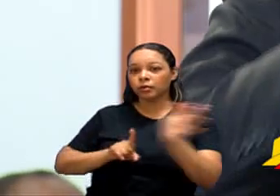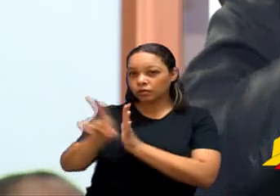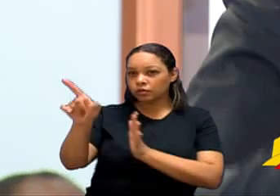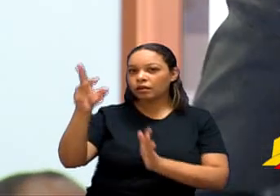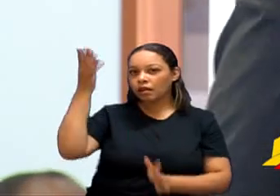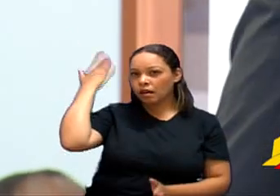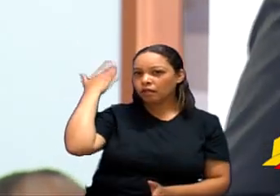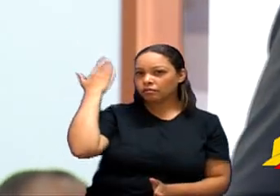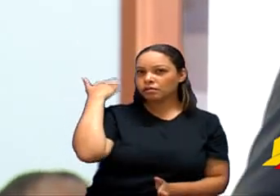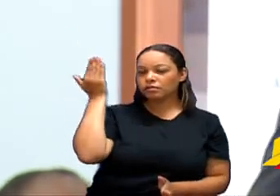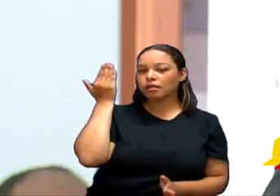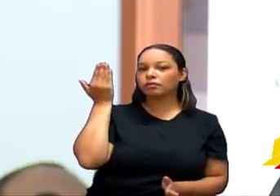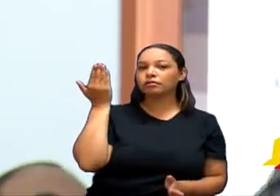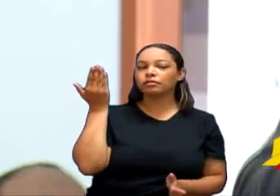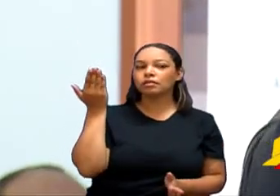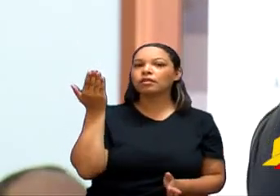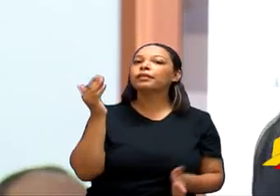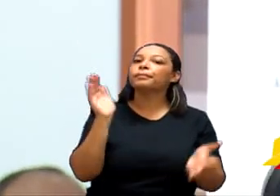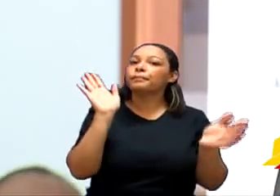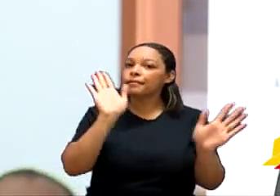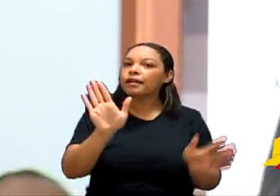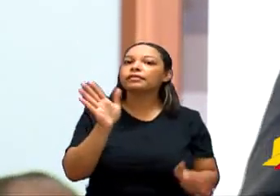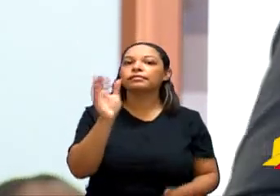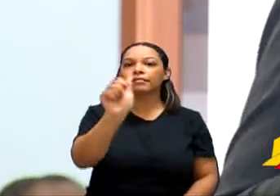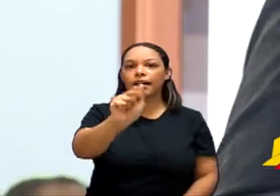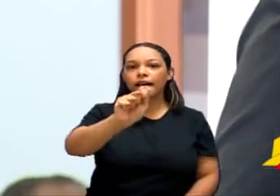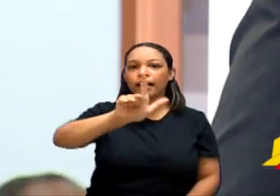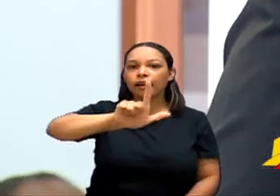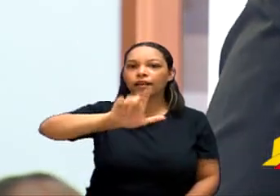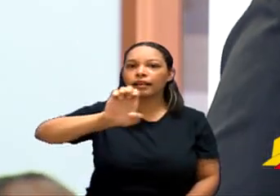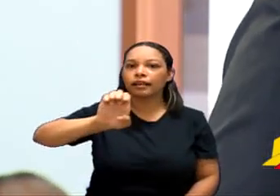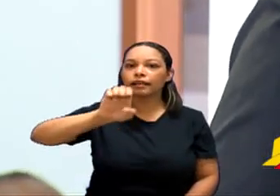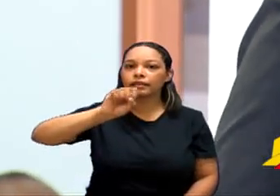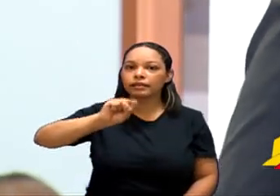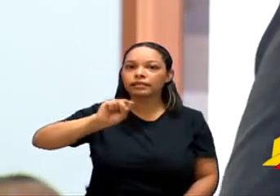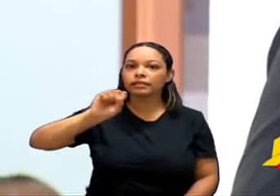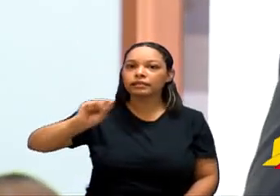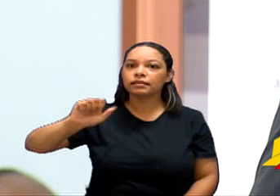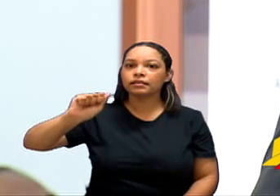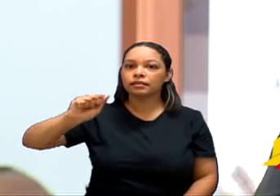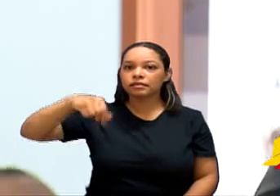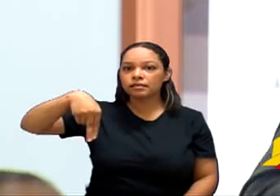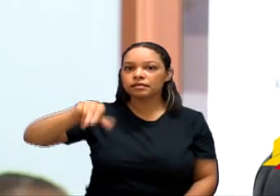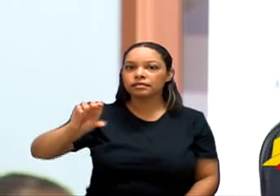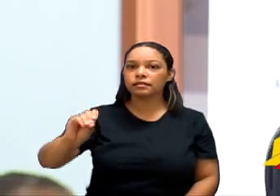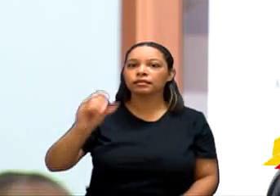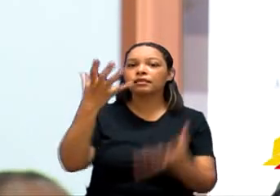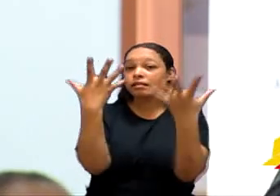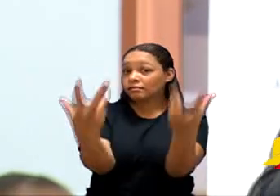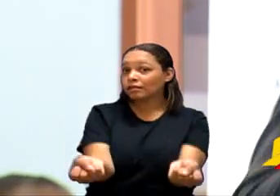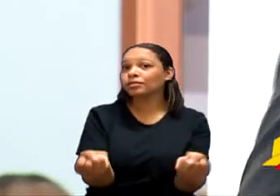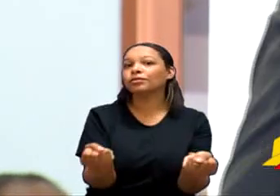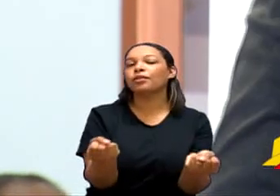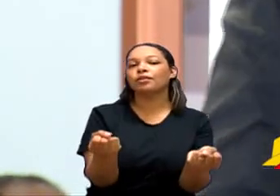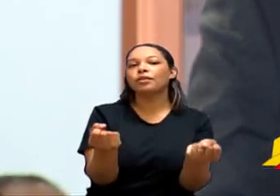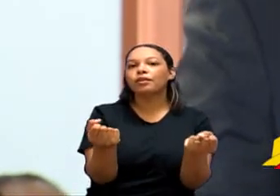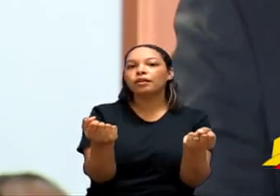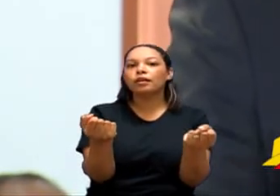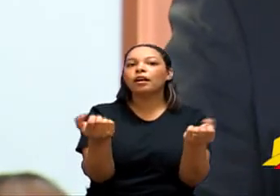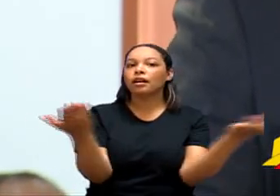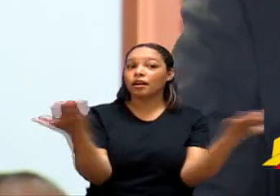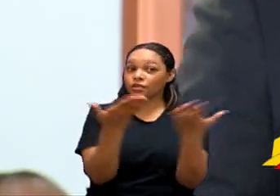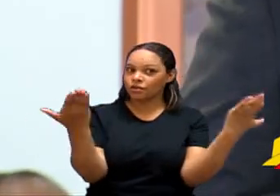E a Alessandra pegou ali com amor, tem a barraca dela, a barganheira, a filha dela até hoje. Então cresceu, movimentou a